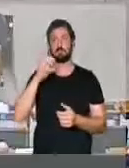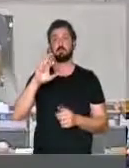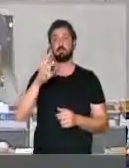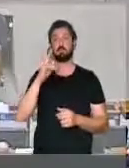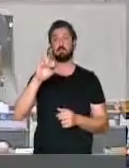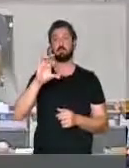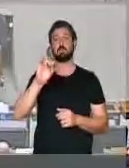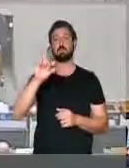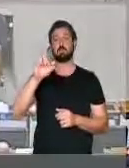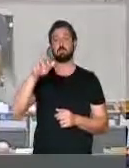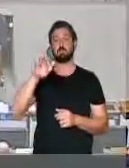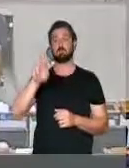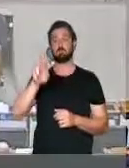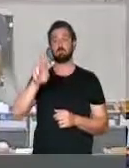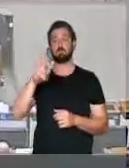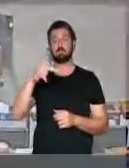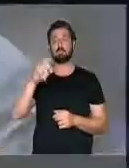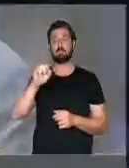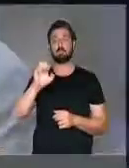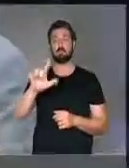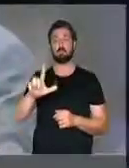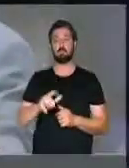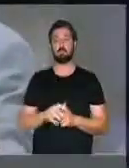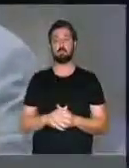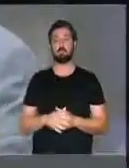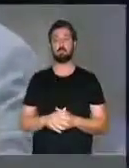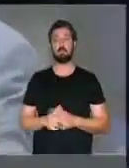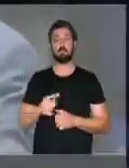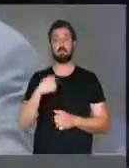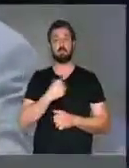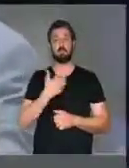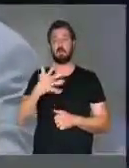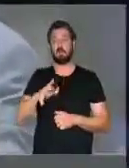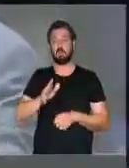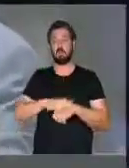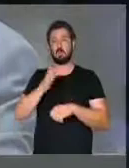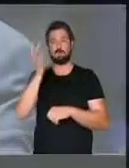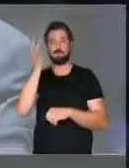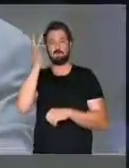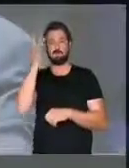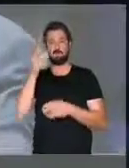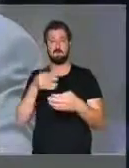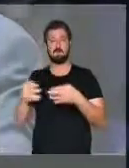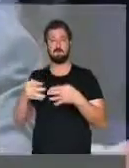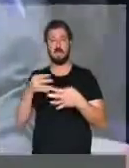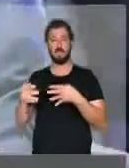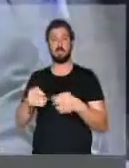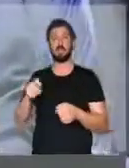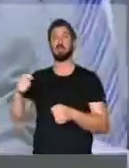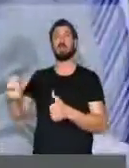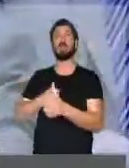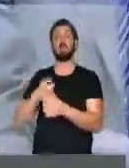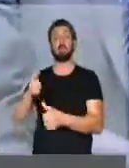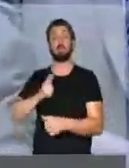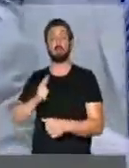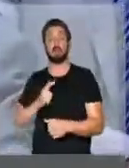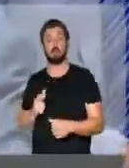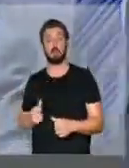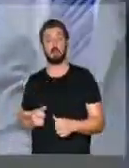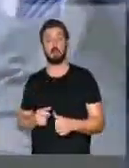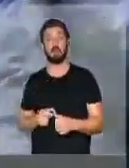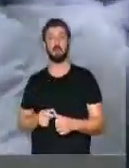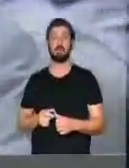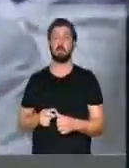Deputado Chico Alencar, do pessoal do Rio de Janeiro. Não queremos criar mais um facilitário para devedores